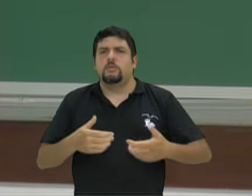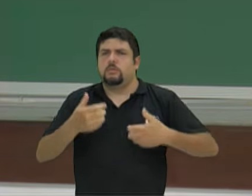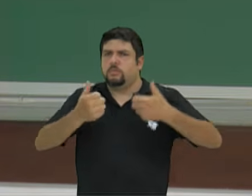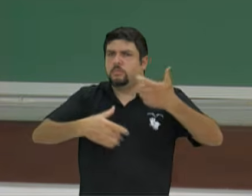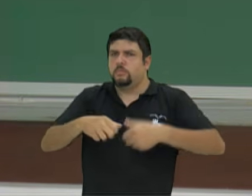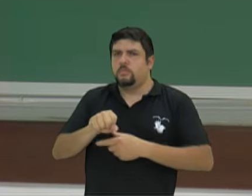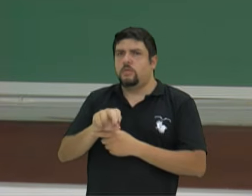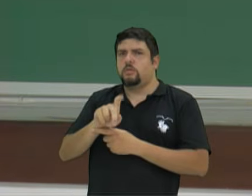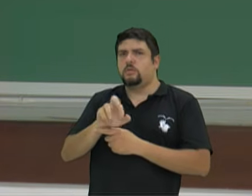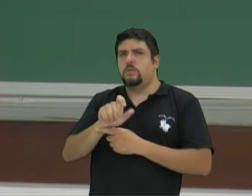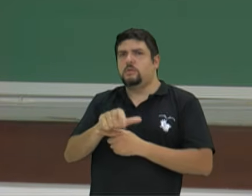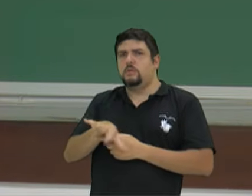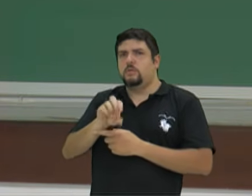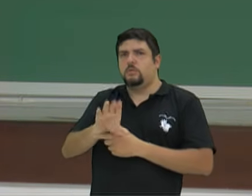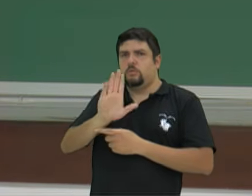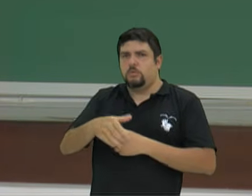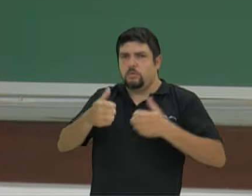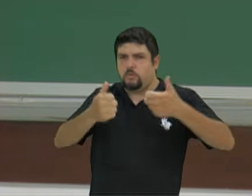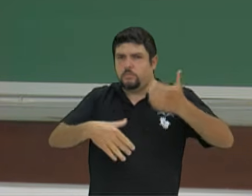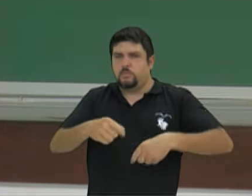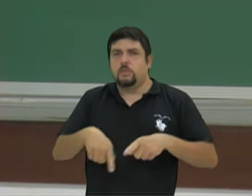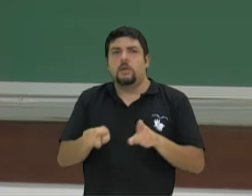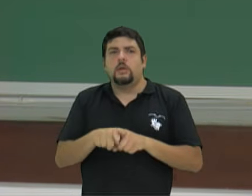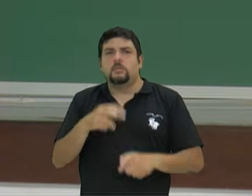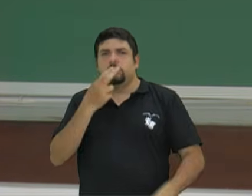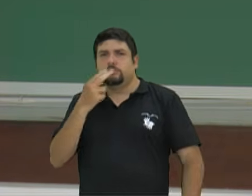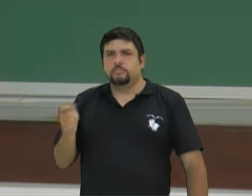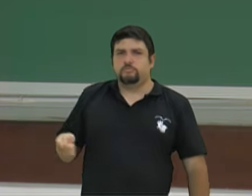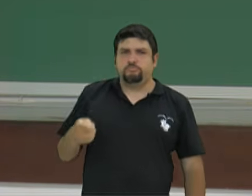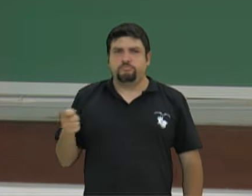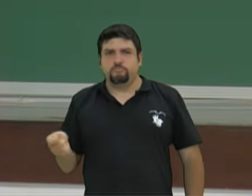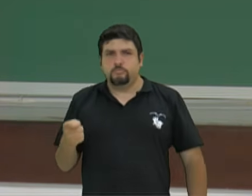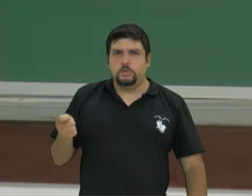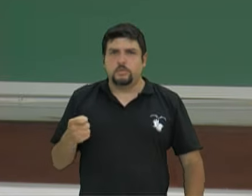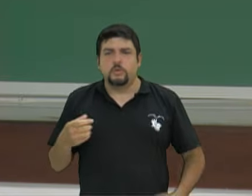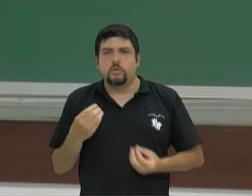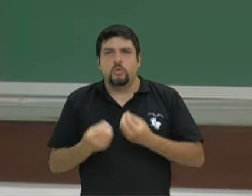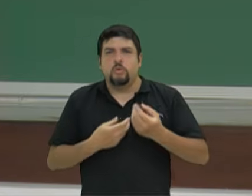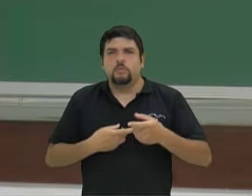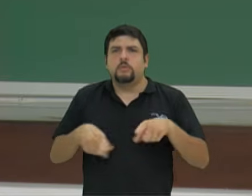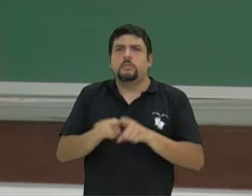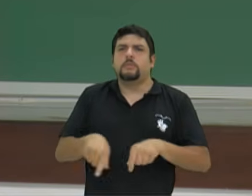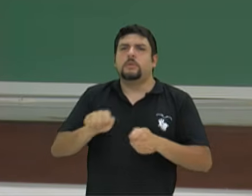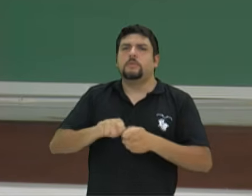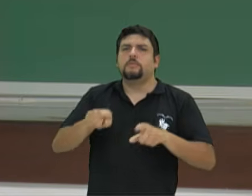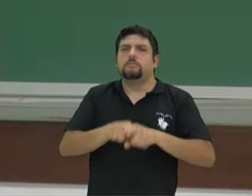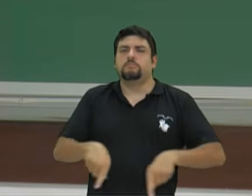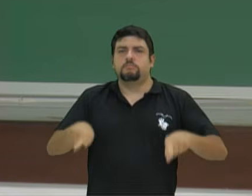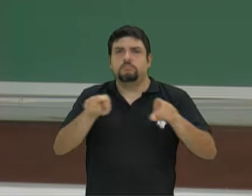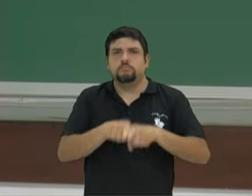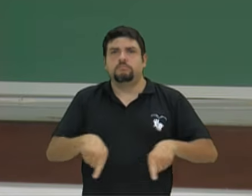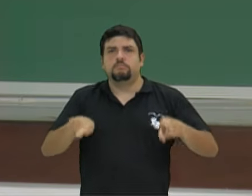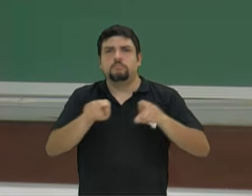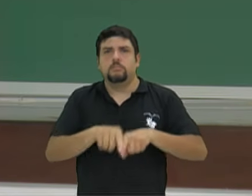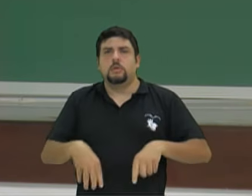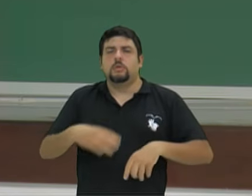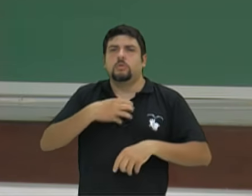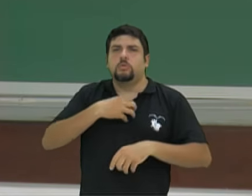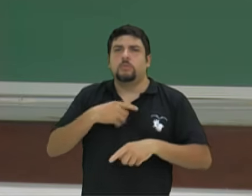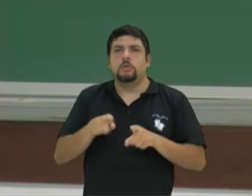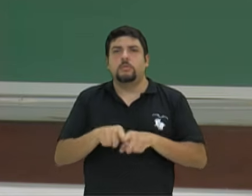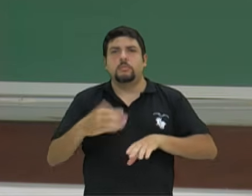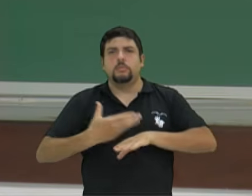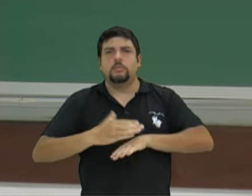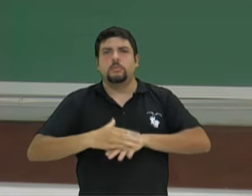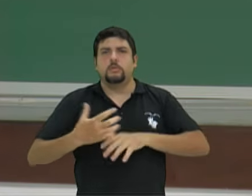gente já falou, o Chaplin, né, o momento que ele foi robotizado no filme de Tempos Modernos ali, que ele para experimentação das máquinas, que não deu muito